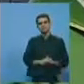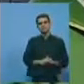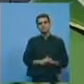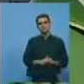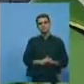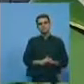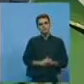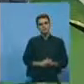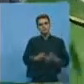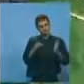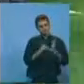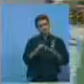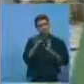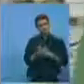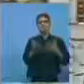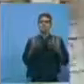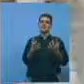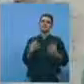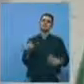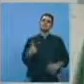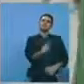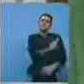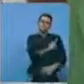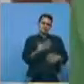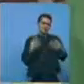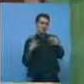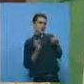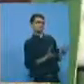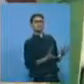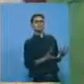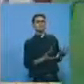não faz. Jesus não vai resolver nenhum problema seu, nenhum.